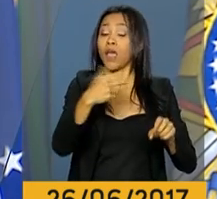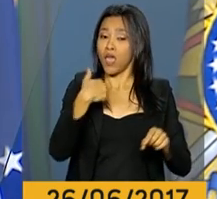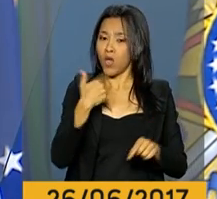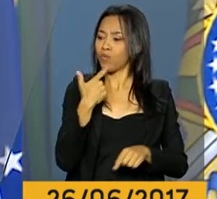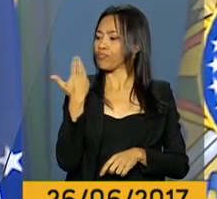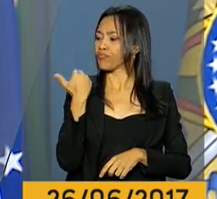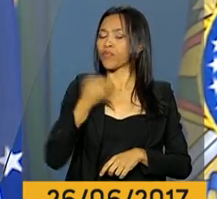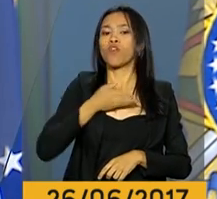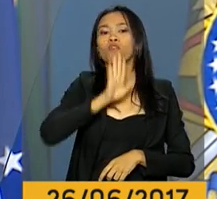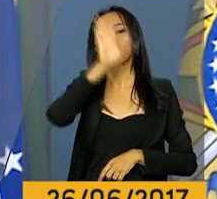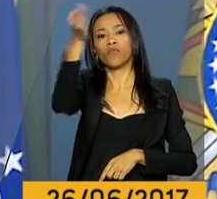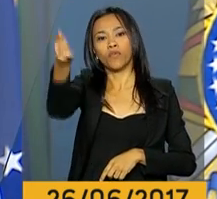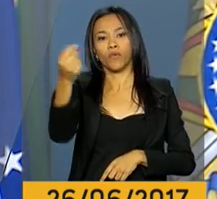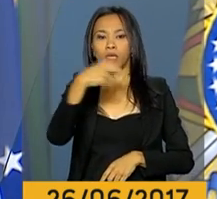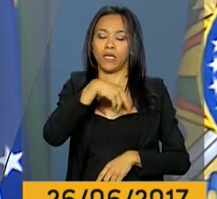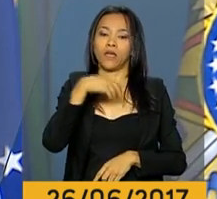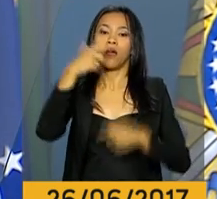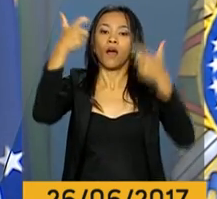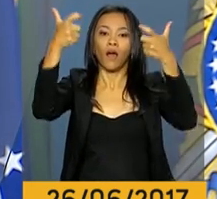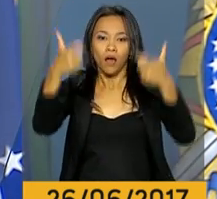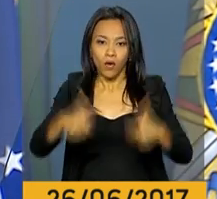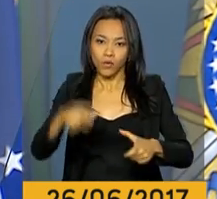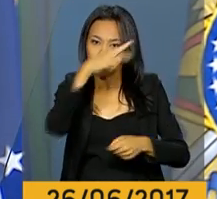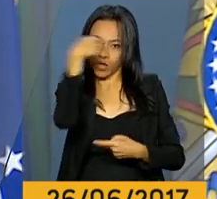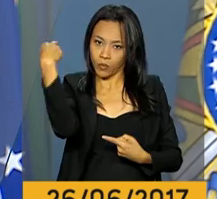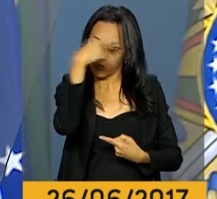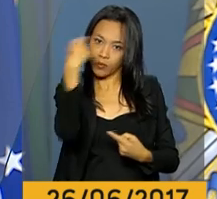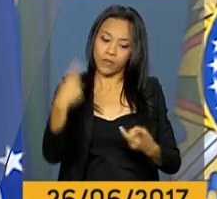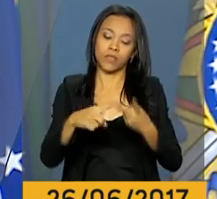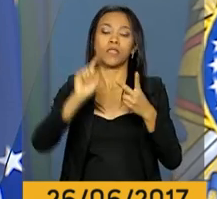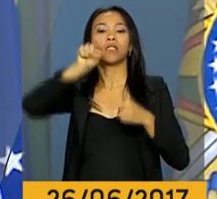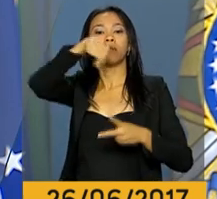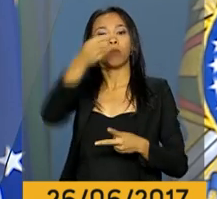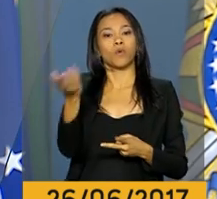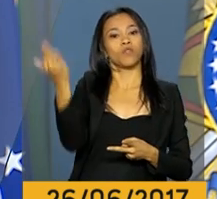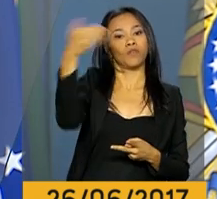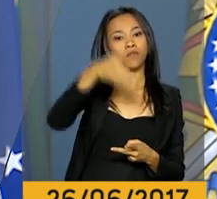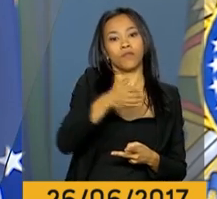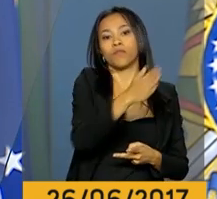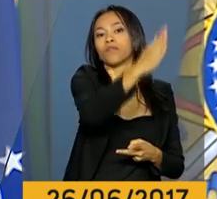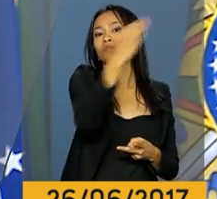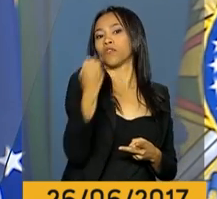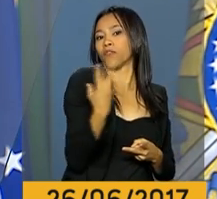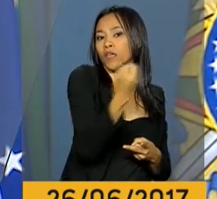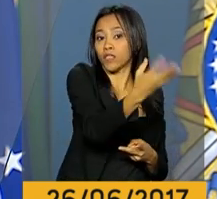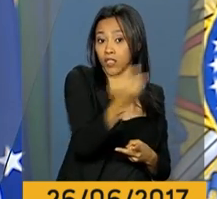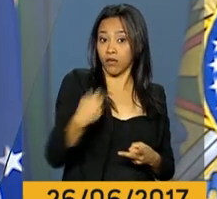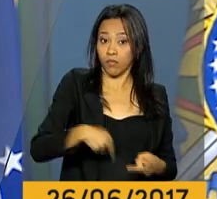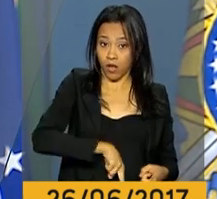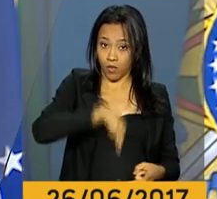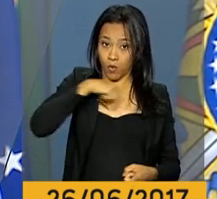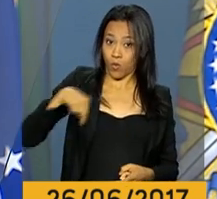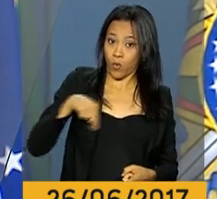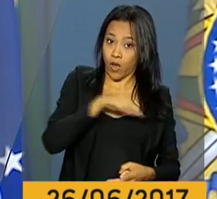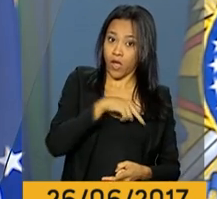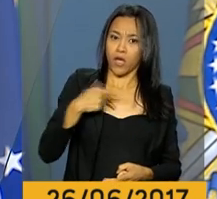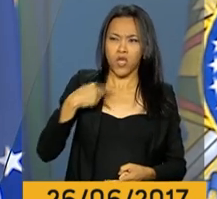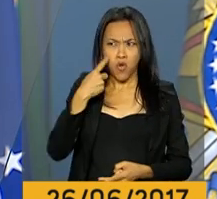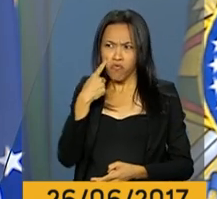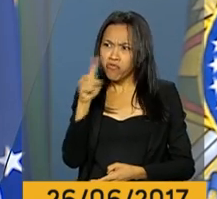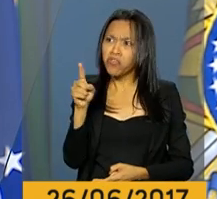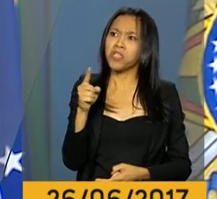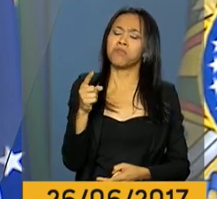e e verifiquei interessante verifiquei o interesse extraordinário eh do dos Empreendimentos